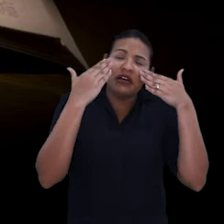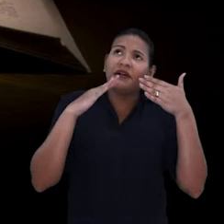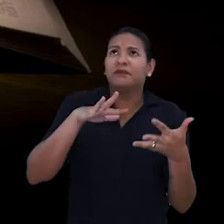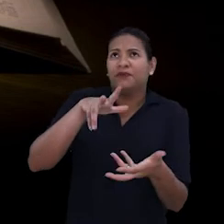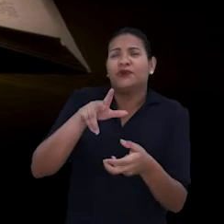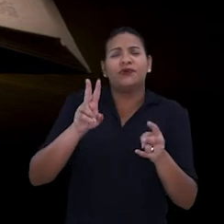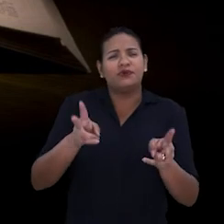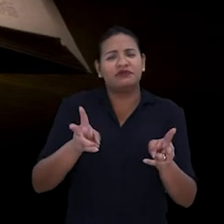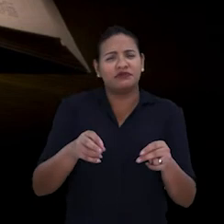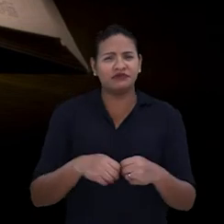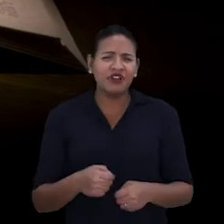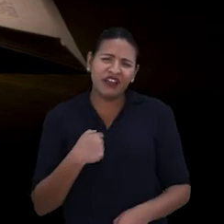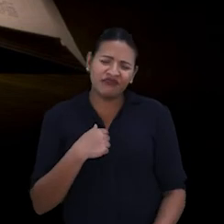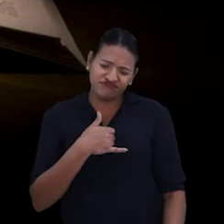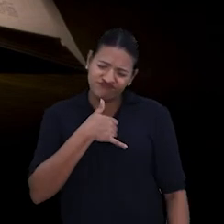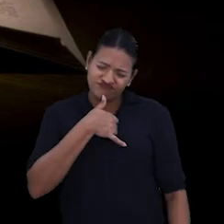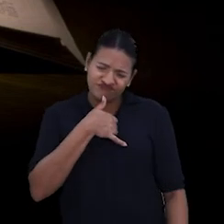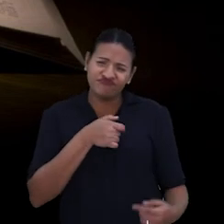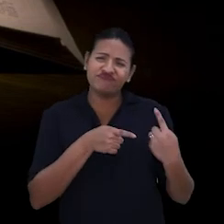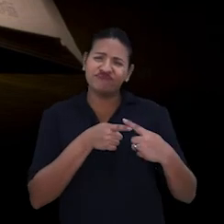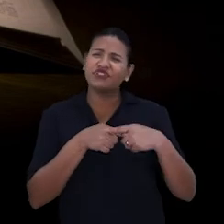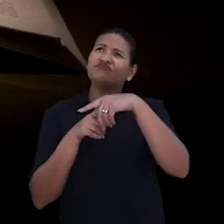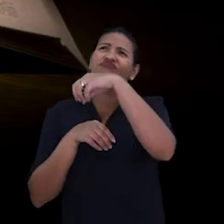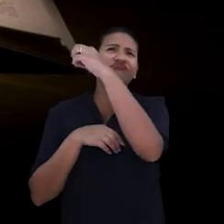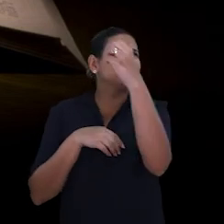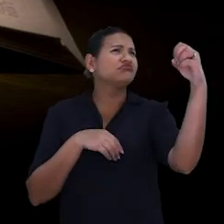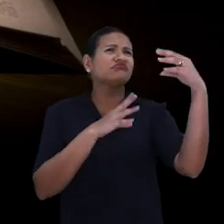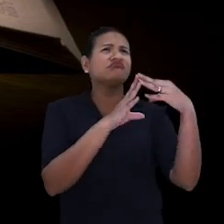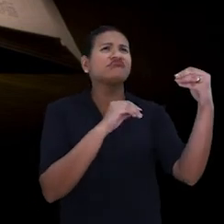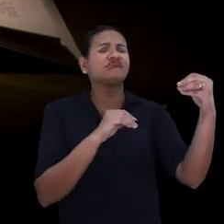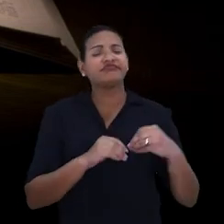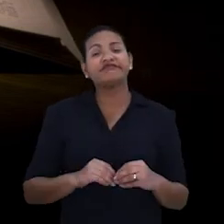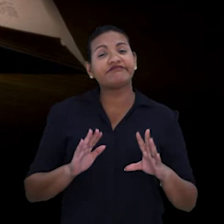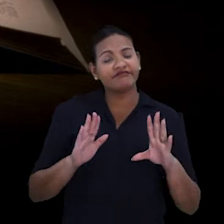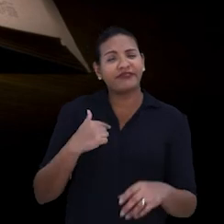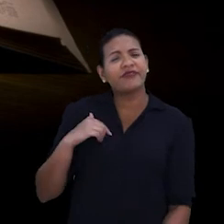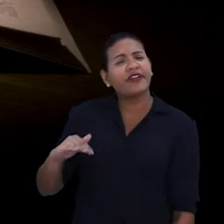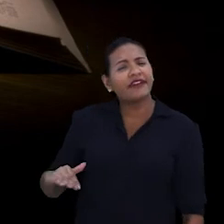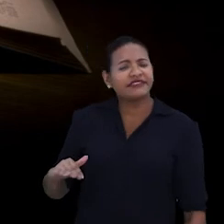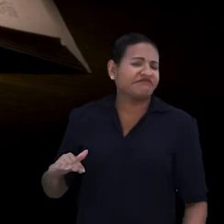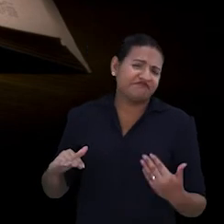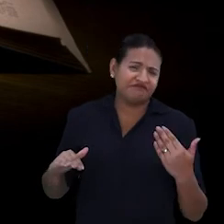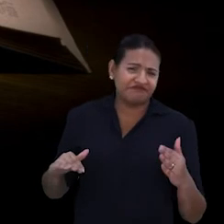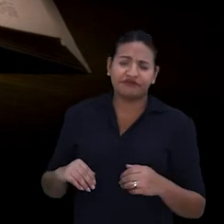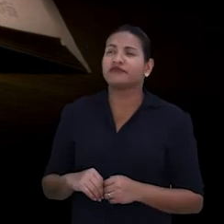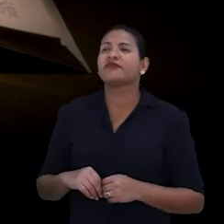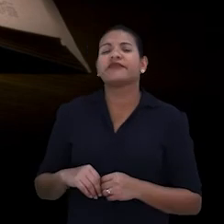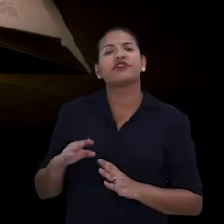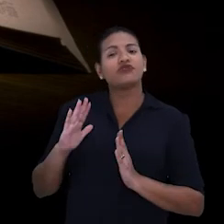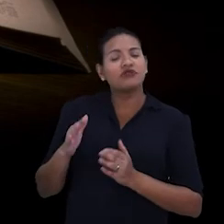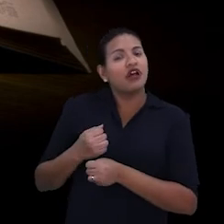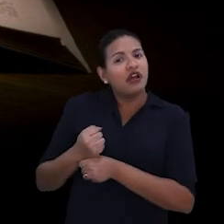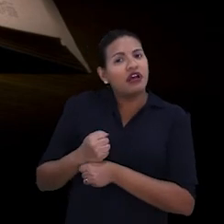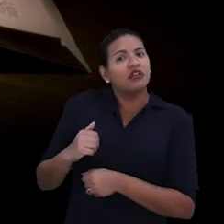ficado um pouco triste. Mas que importância tem a tristeza das crianças? Passou-se muito tempo. Aprendi muitas